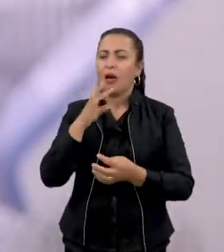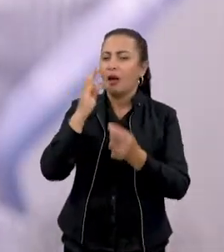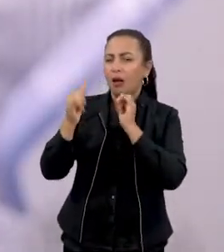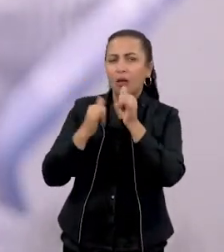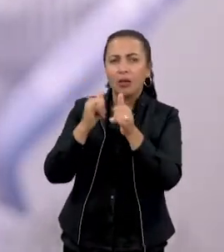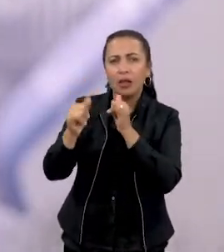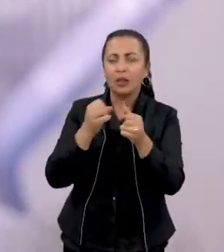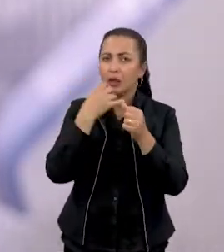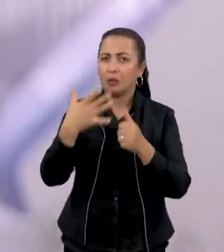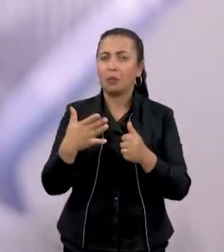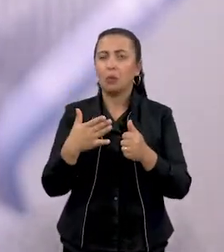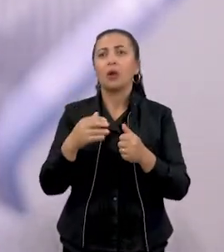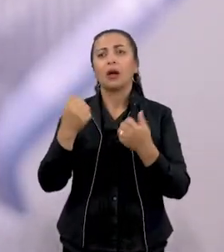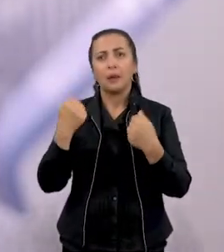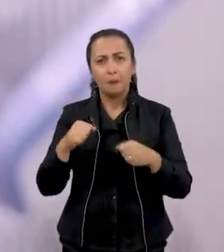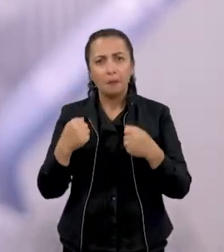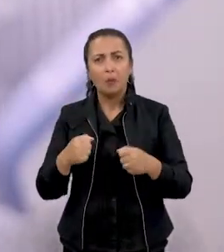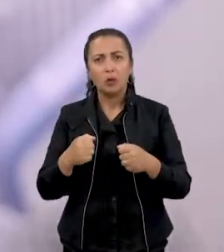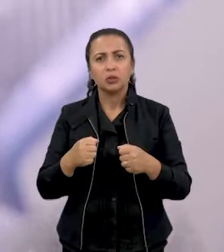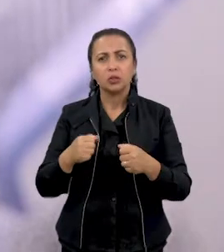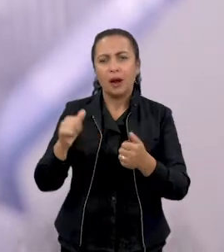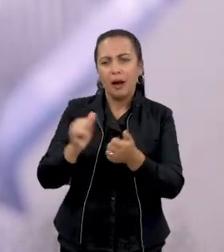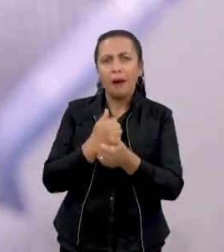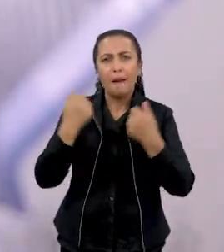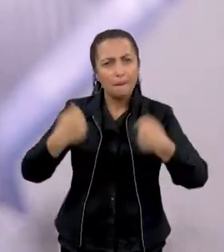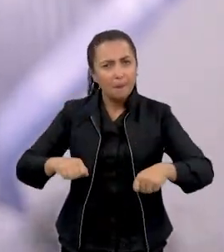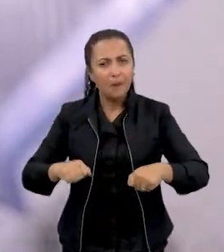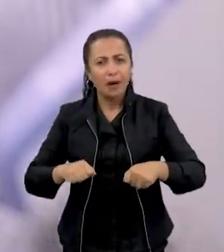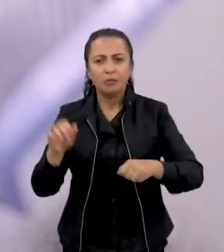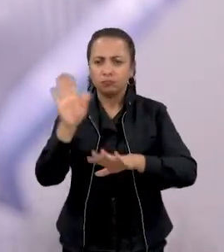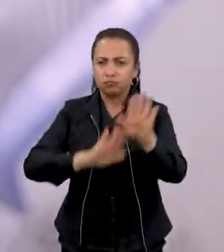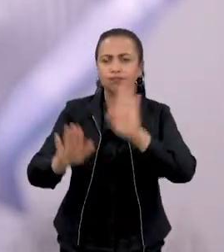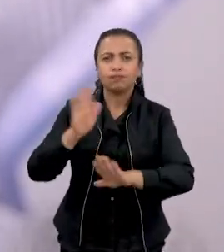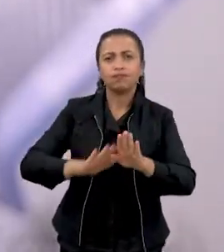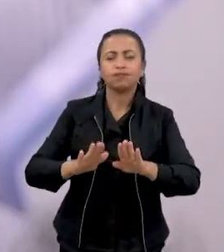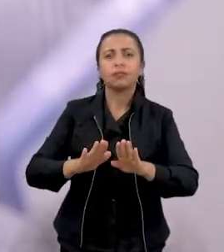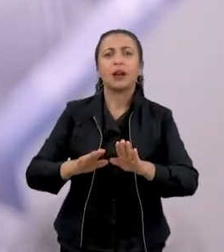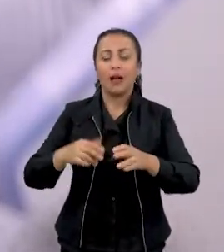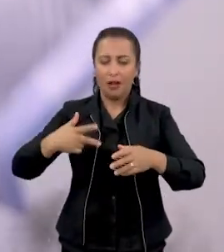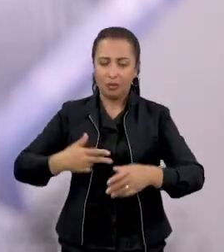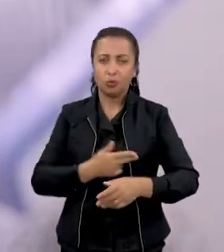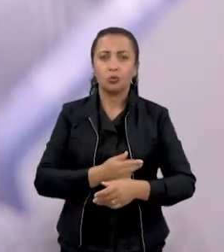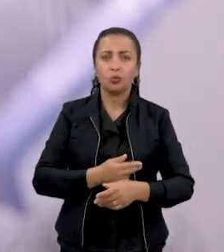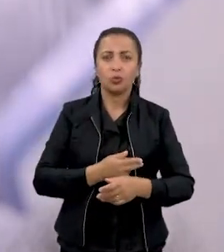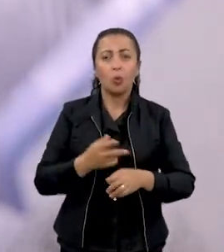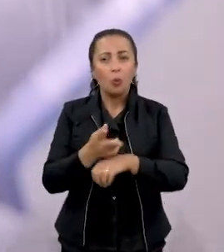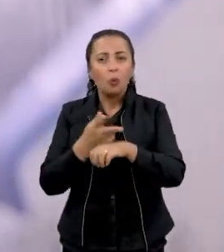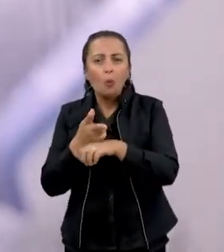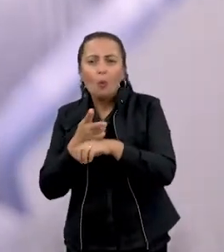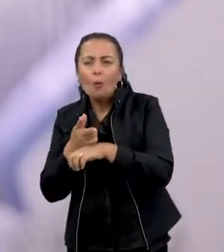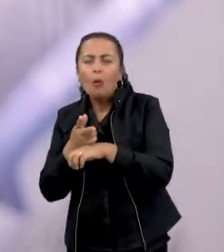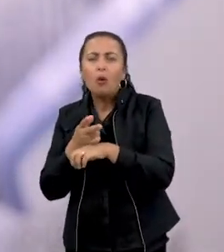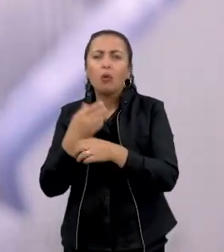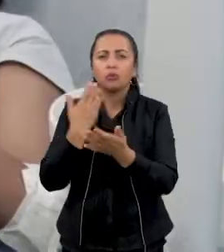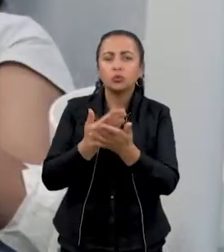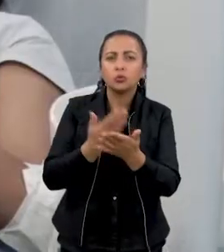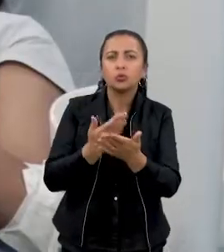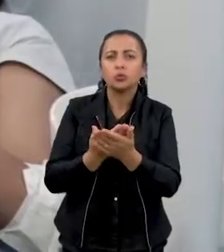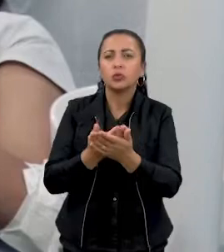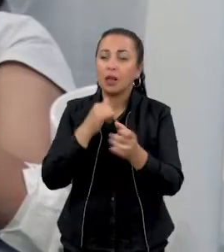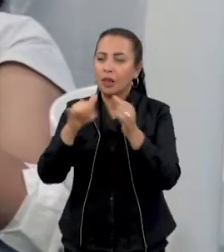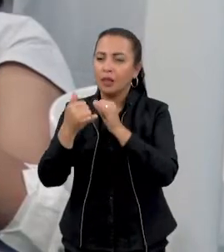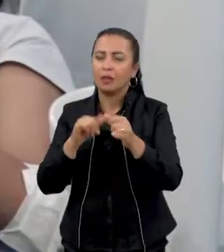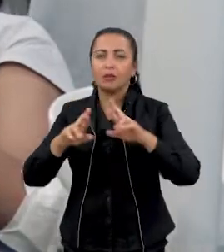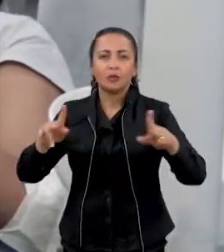assim eficaz e era capaz de prevenir a diseugia, a gente começou a estudar protocolos de laser terapias diferentes. Então, hoje em